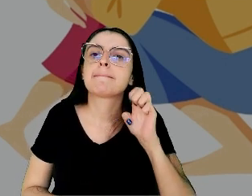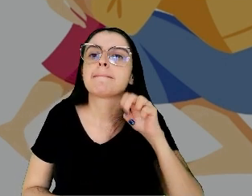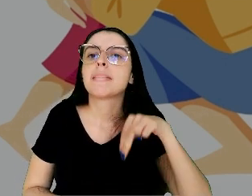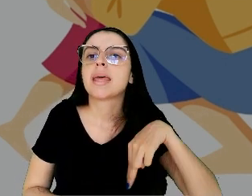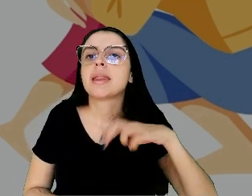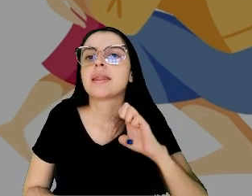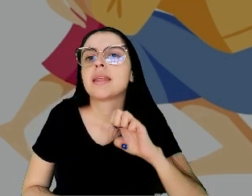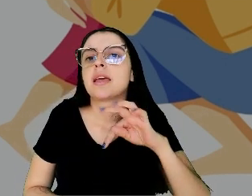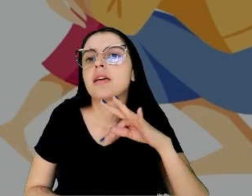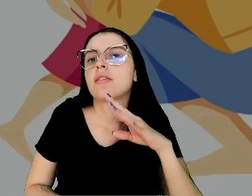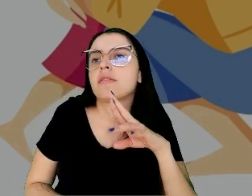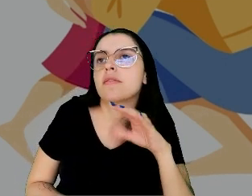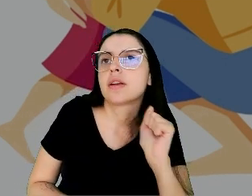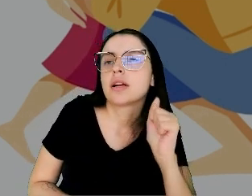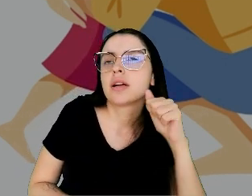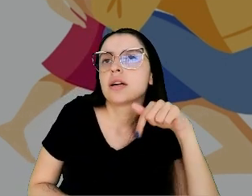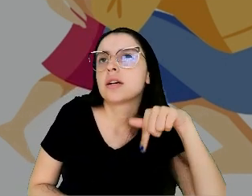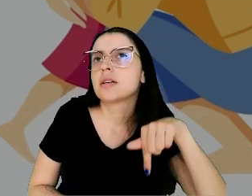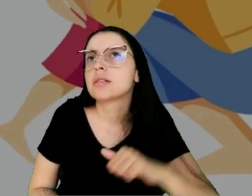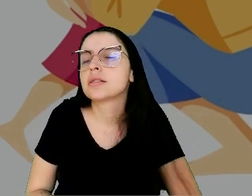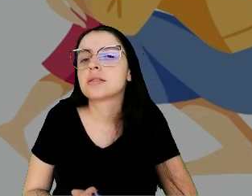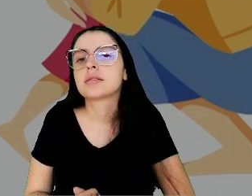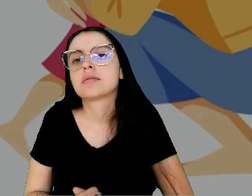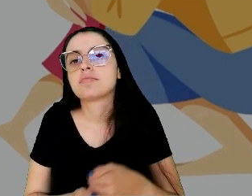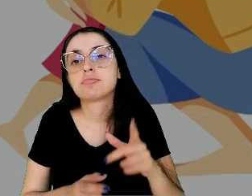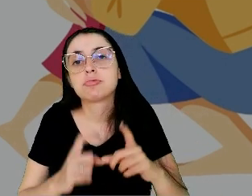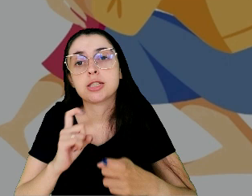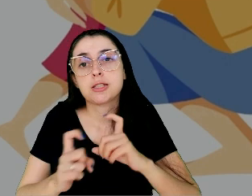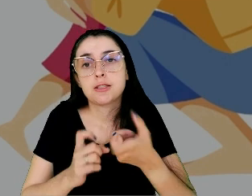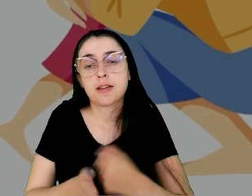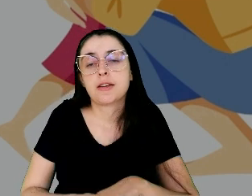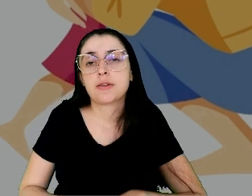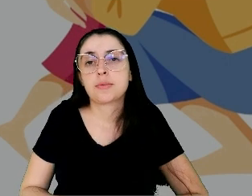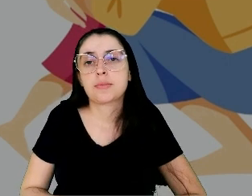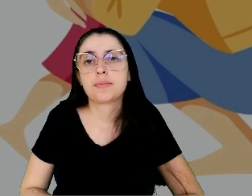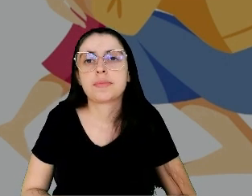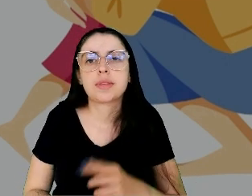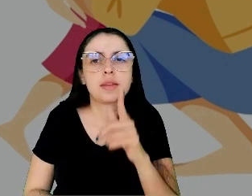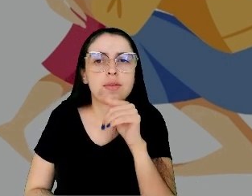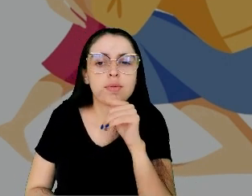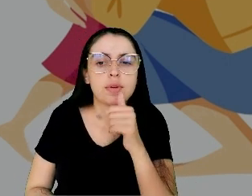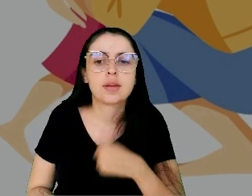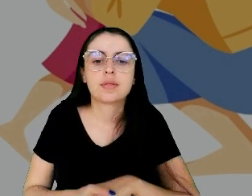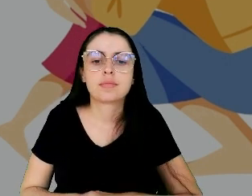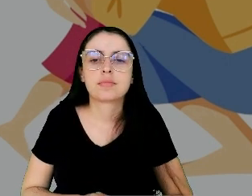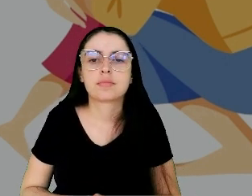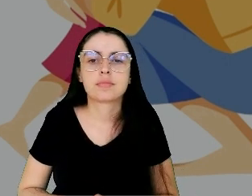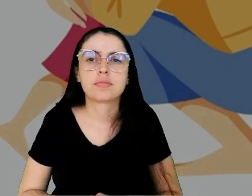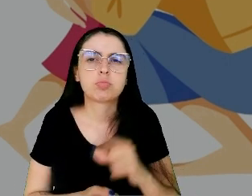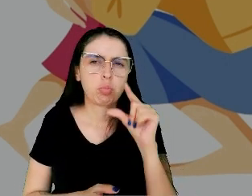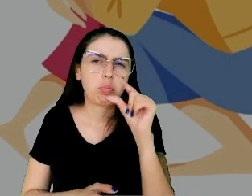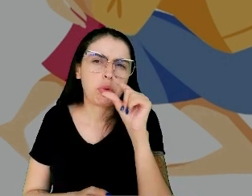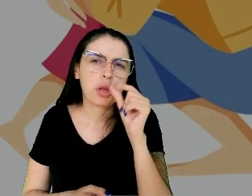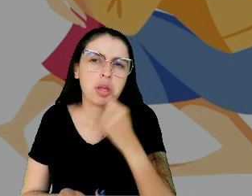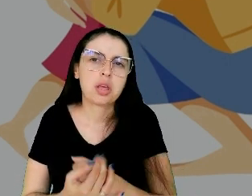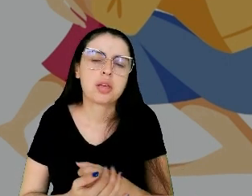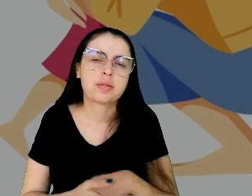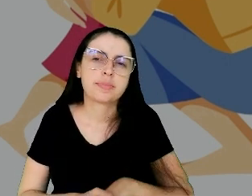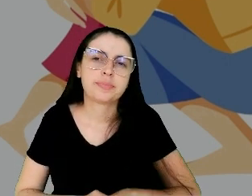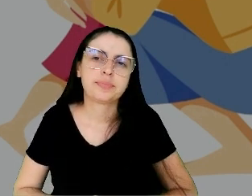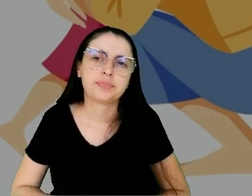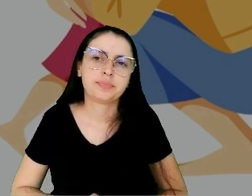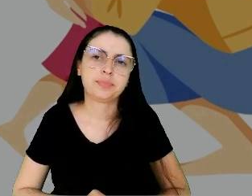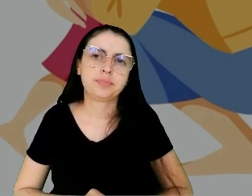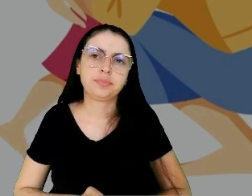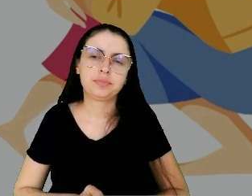nosso coordenador de TI, para apresentar a ferramenta Água Boa de Beber, assim, em poucos minutos, que